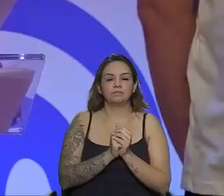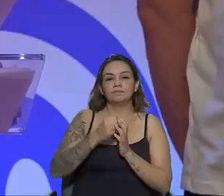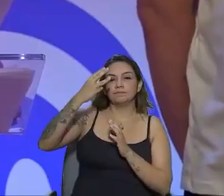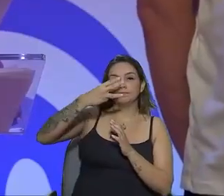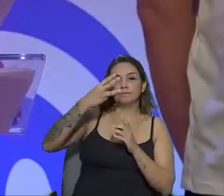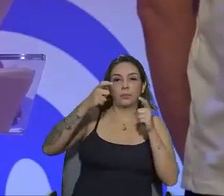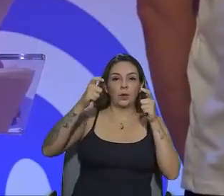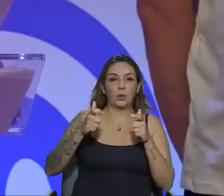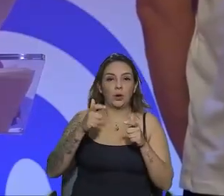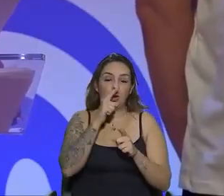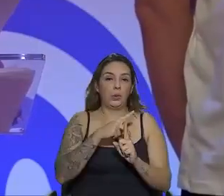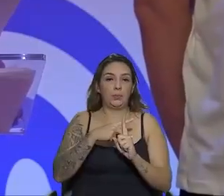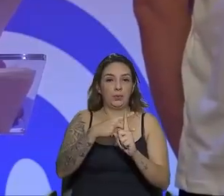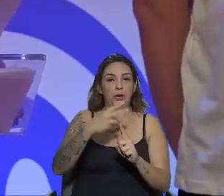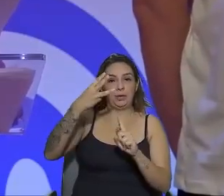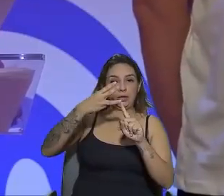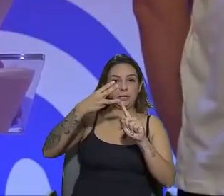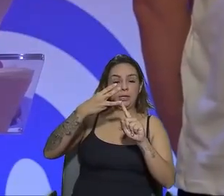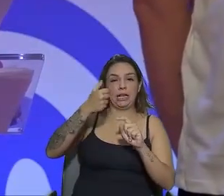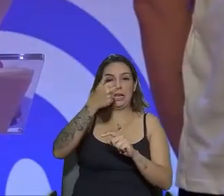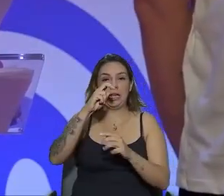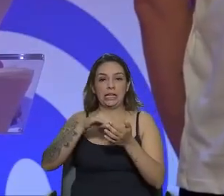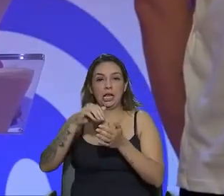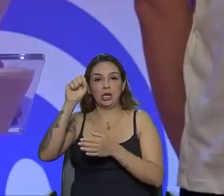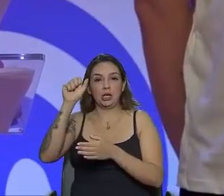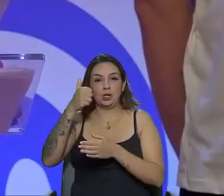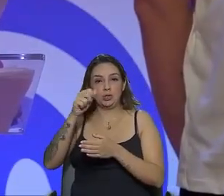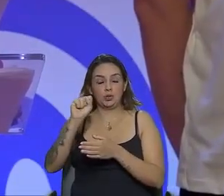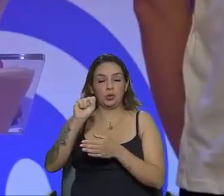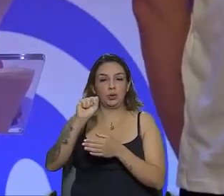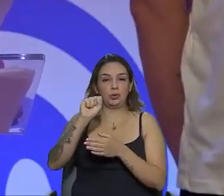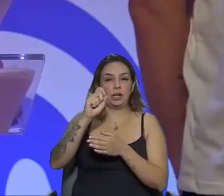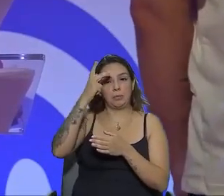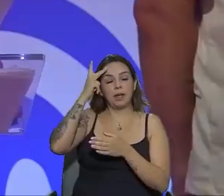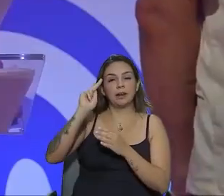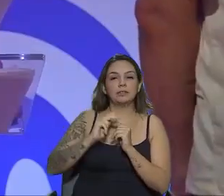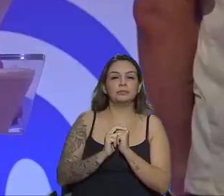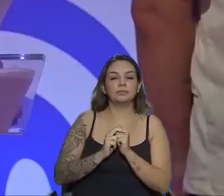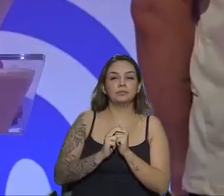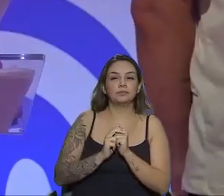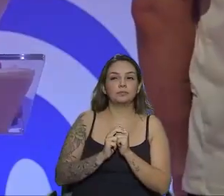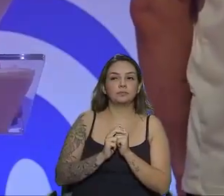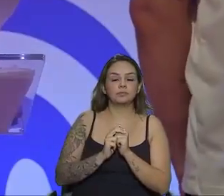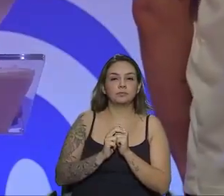E o terceiro lugar, na categoria de 15 a 18 anos de redação, vai para